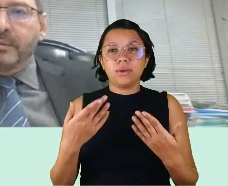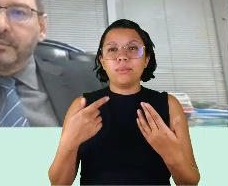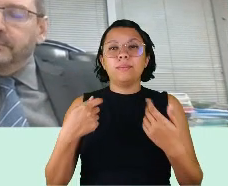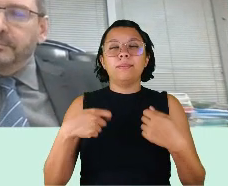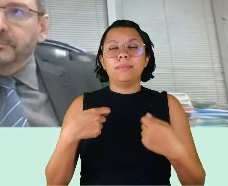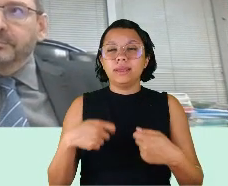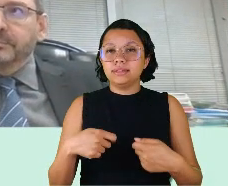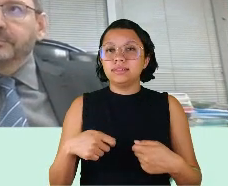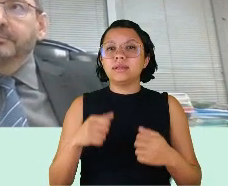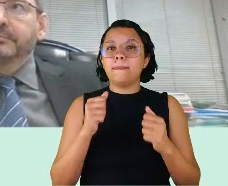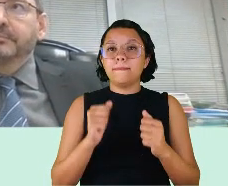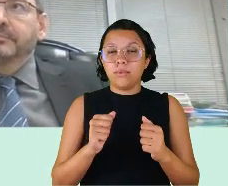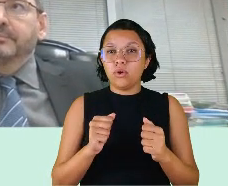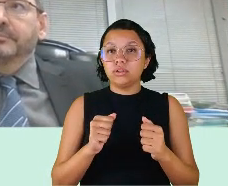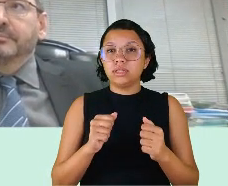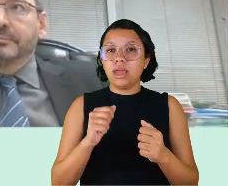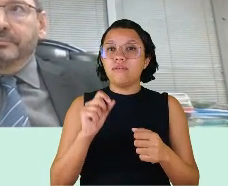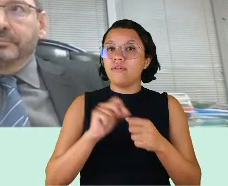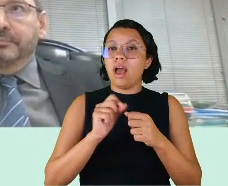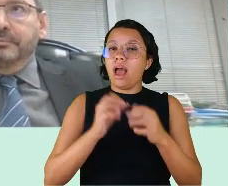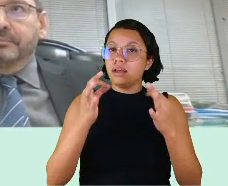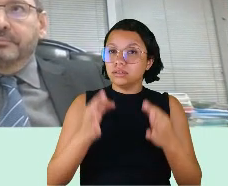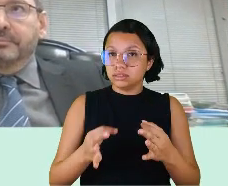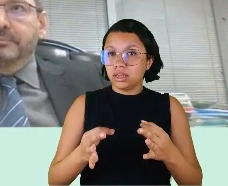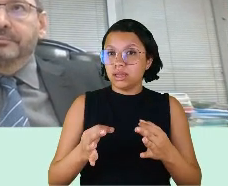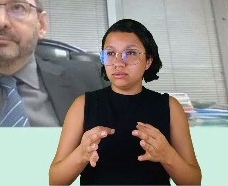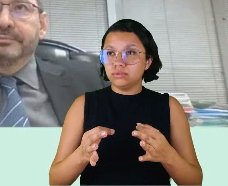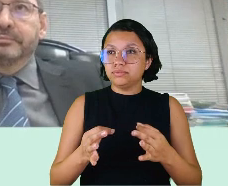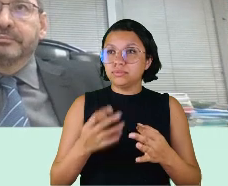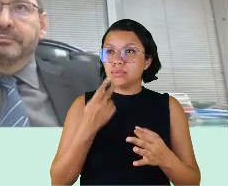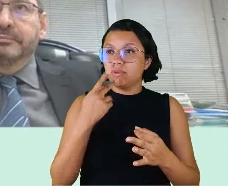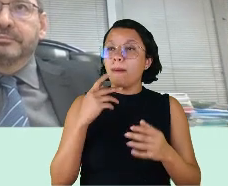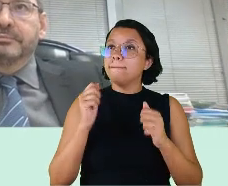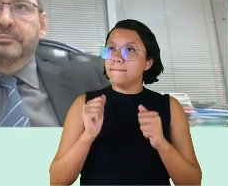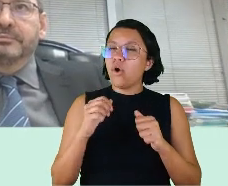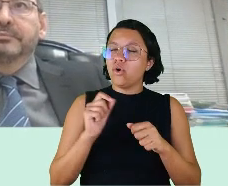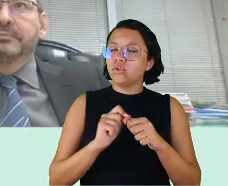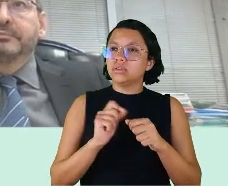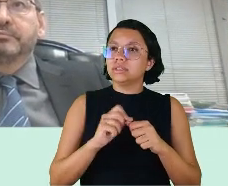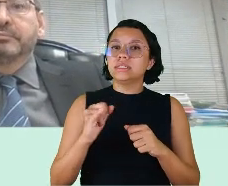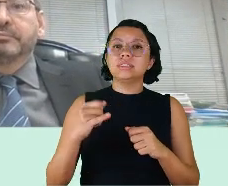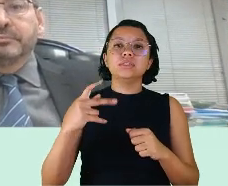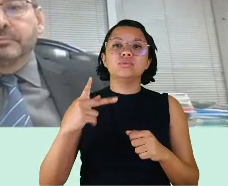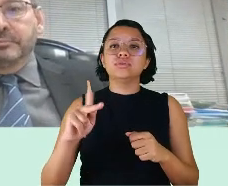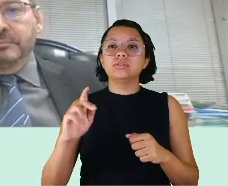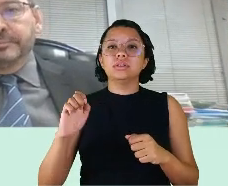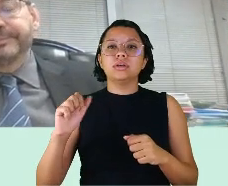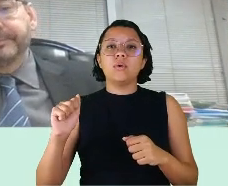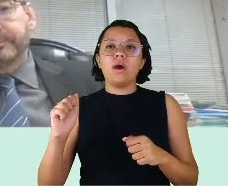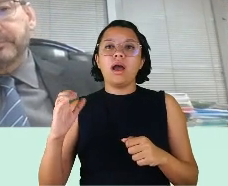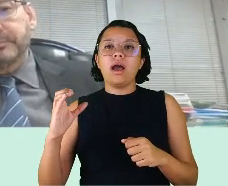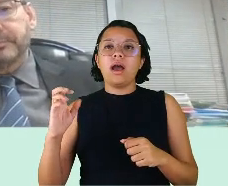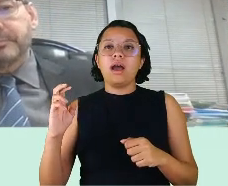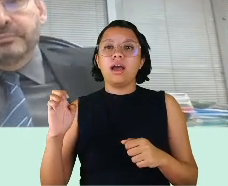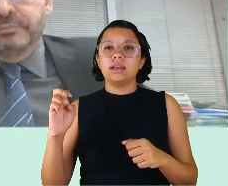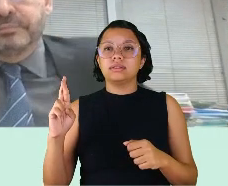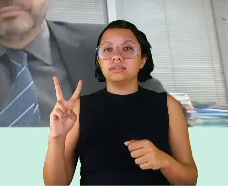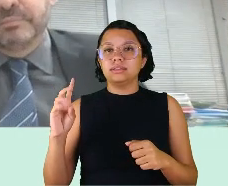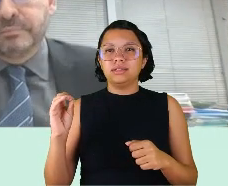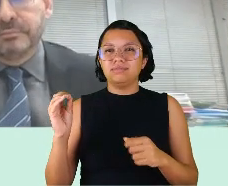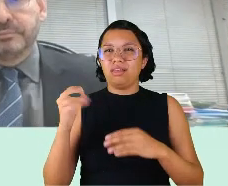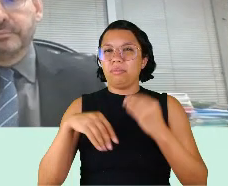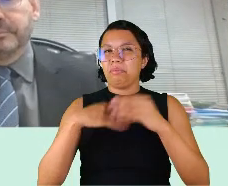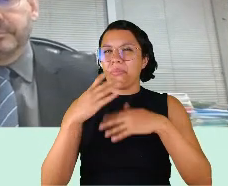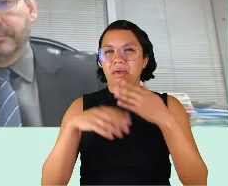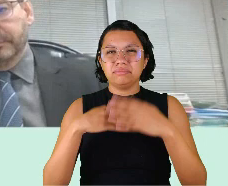ter execuibilidade e convencer de que realmente você pode fazer aquilo. Se o seu acervo está uma bagunça, não vai